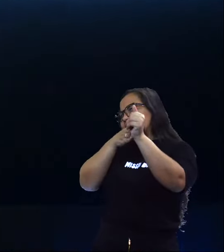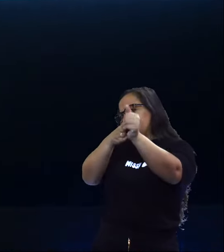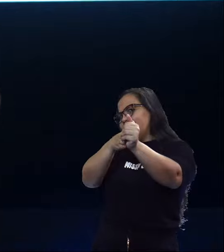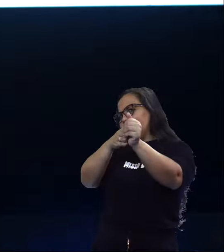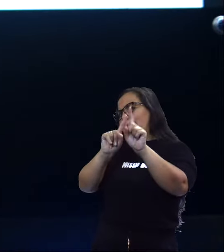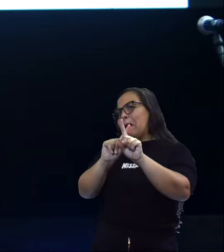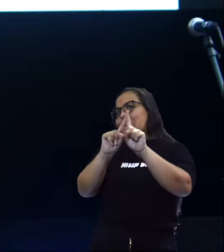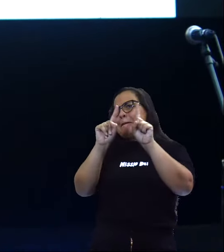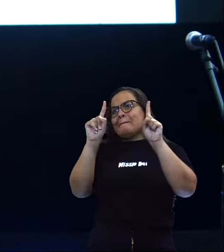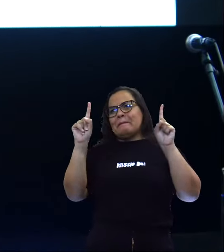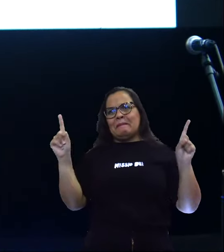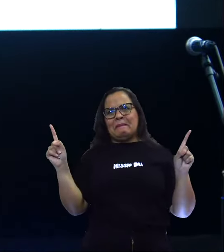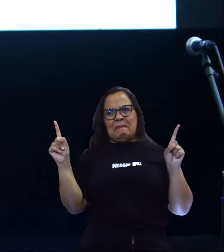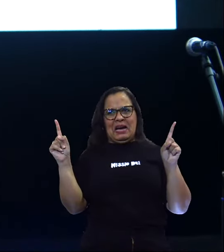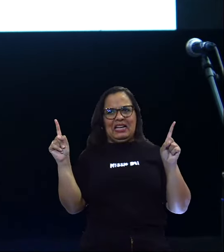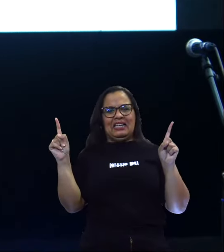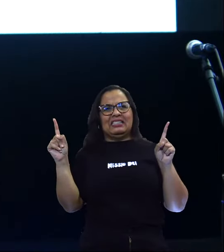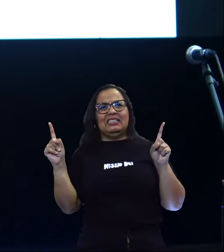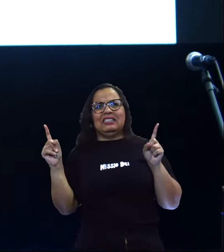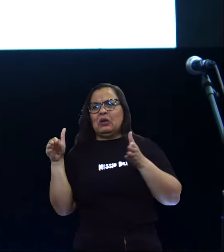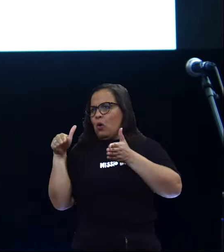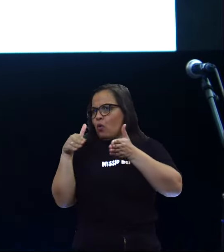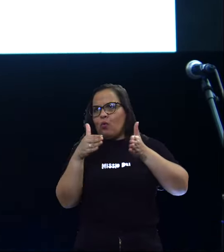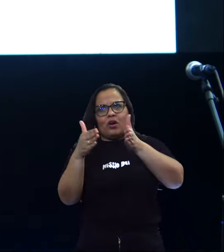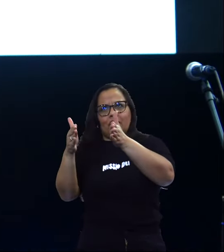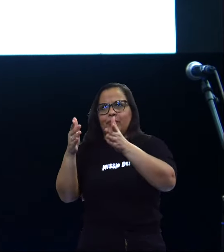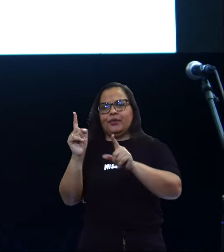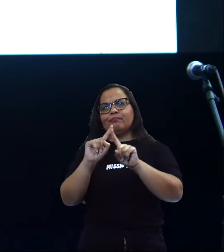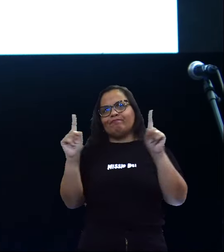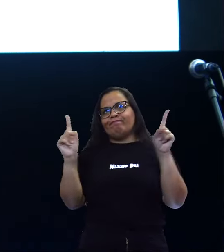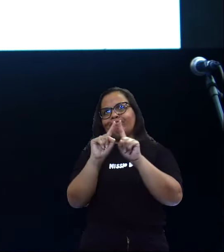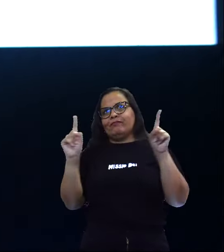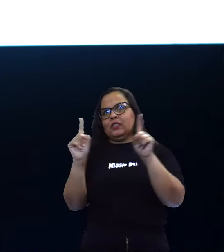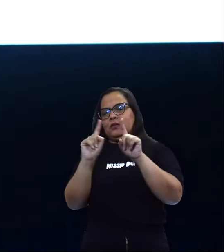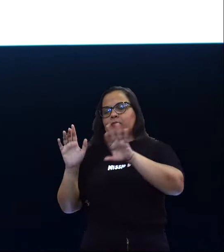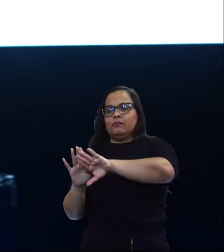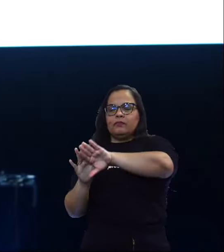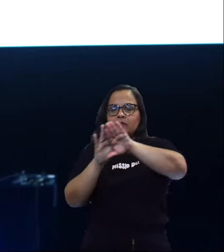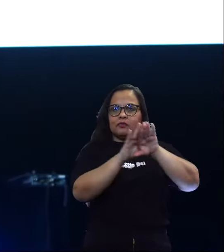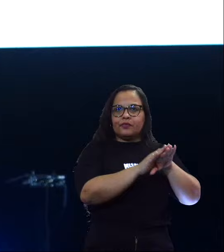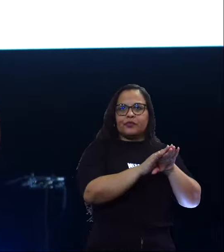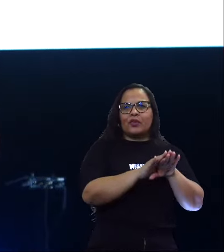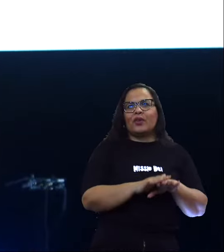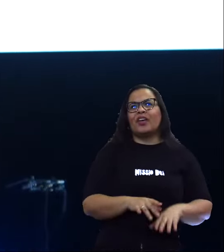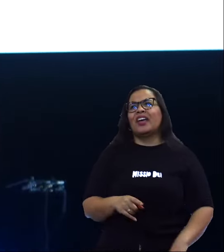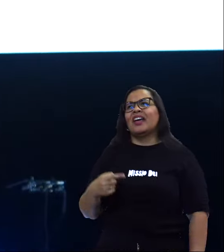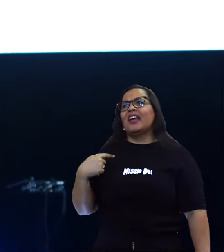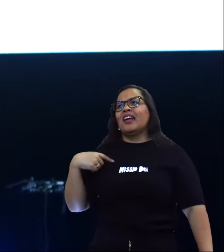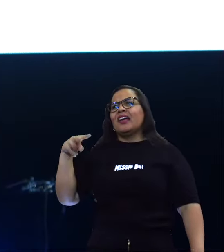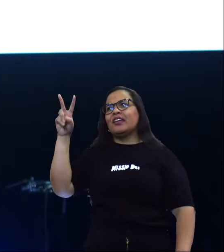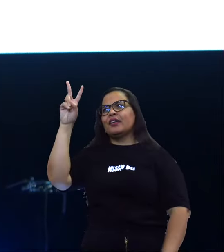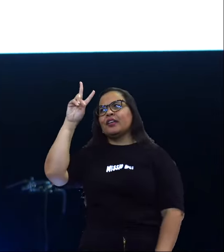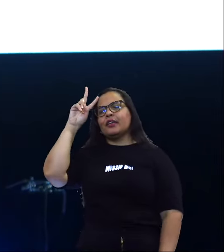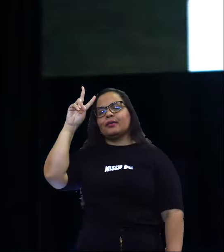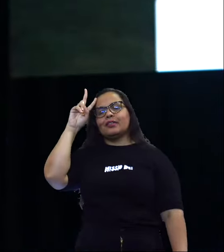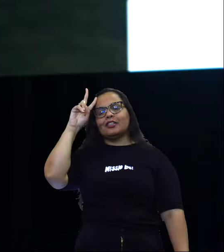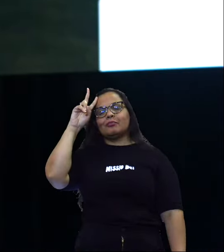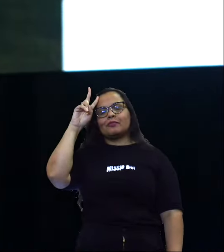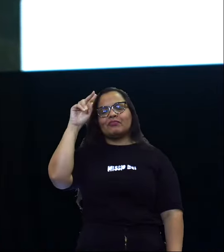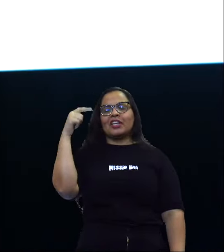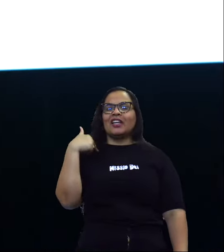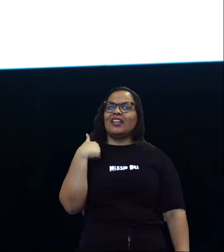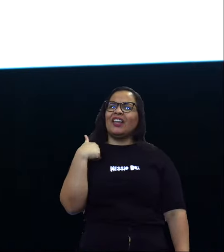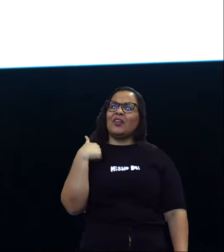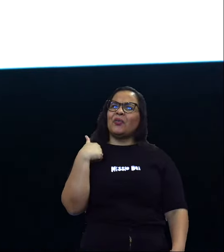faz que você está na nossa igreja, aqui na PIB de Curitiba. Eu cheguei aqui a primeira vez, depois de ter visitado algumas vezes, porque eu era de uma outra igreja,